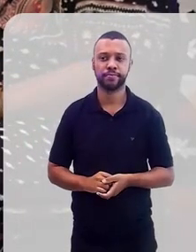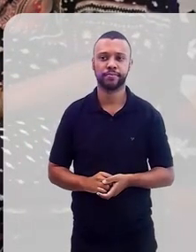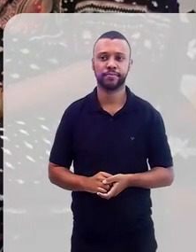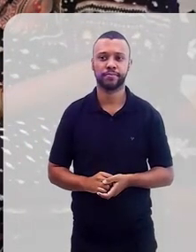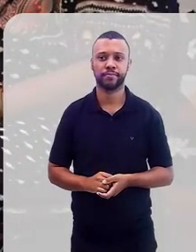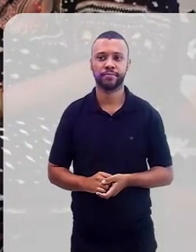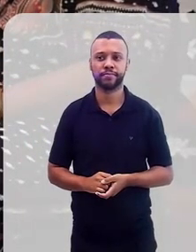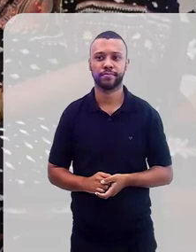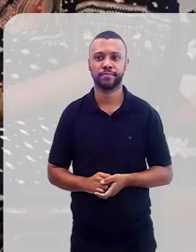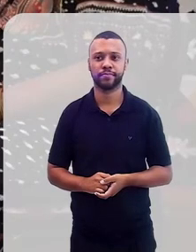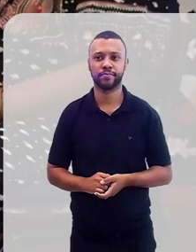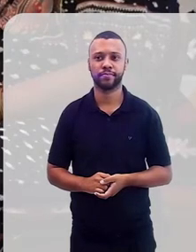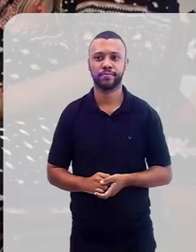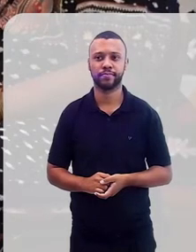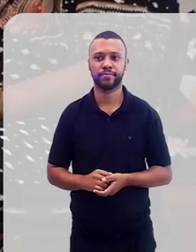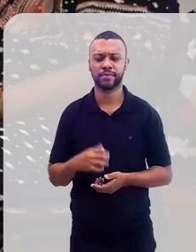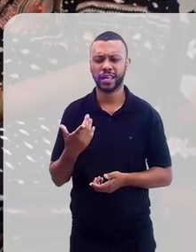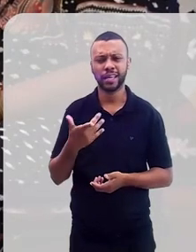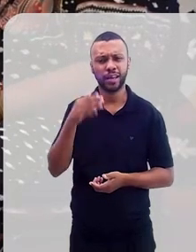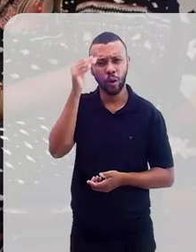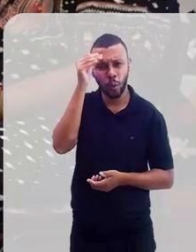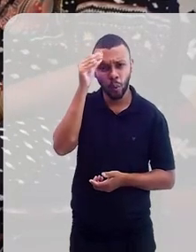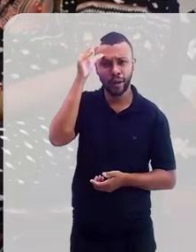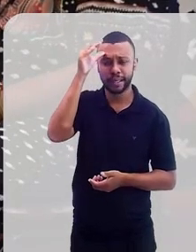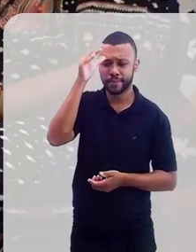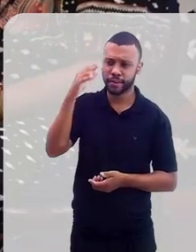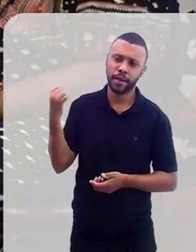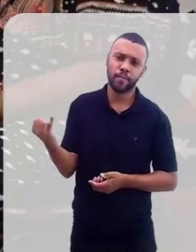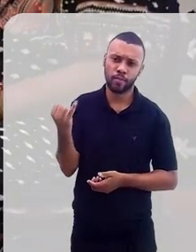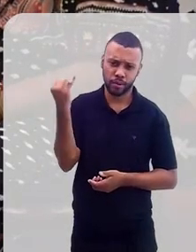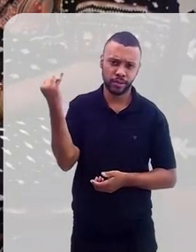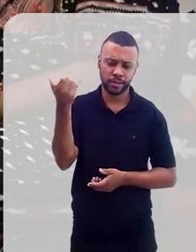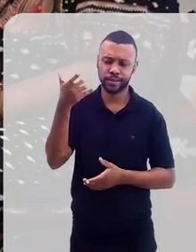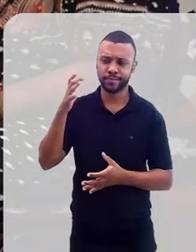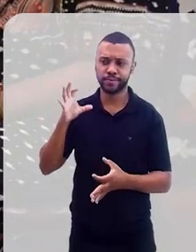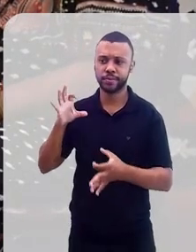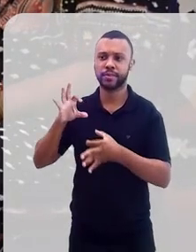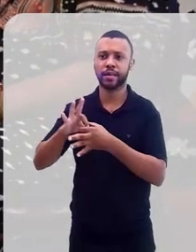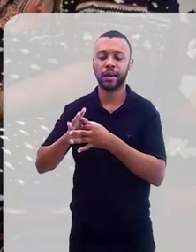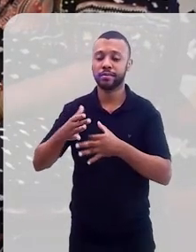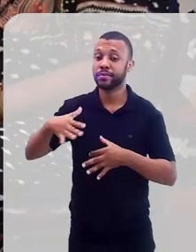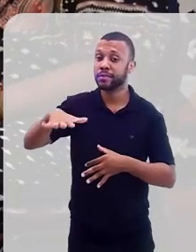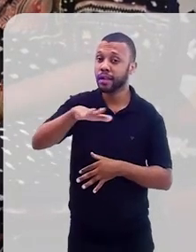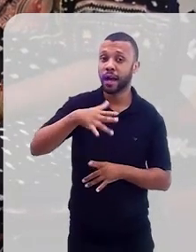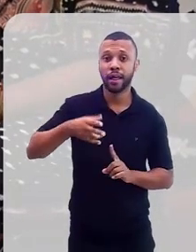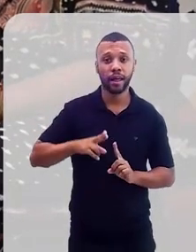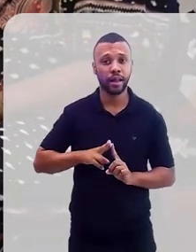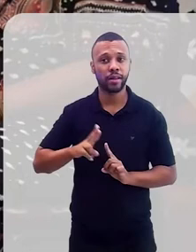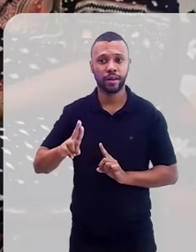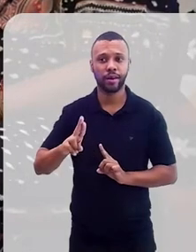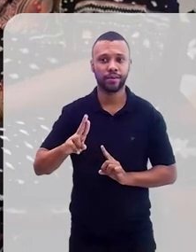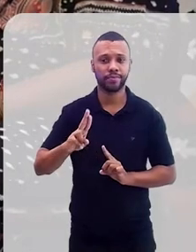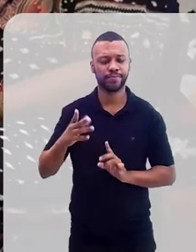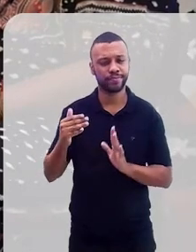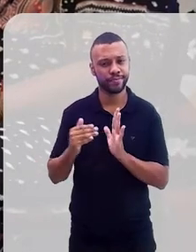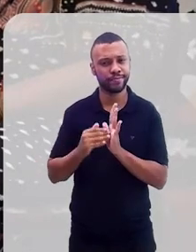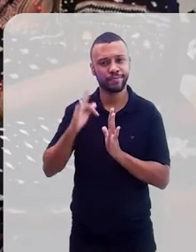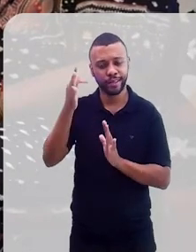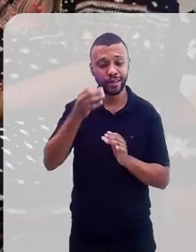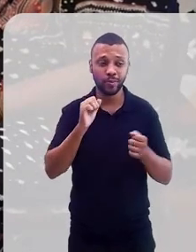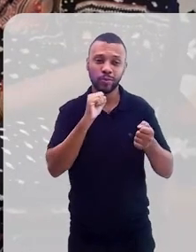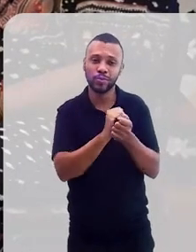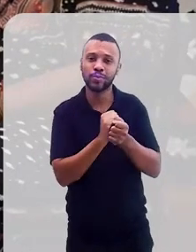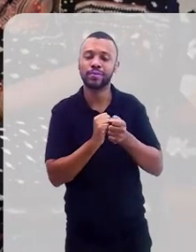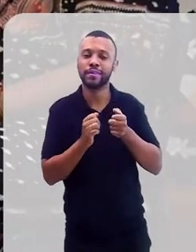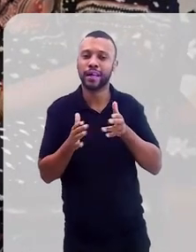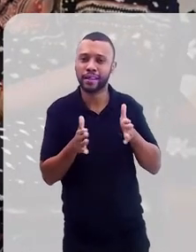E o mais importante é o conhecimento, porque é o conhecimento que desconstrói o racismo religioso. Uhum. E nós